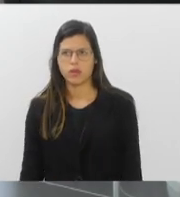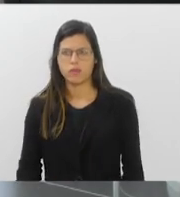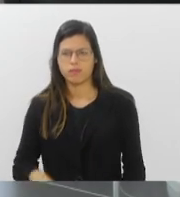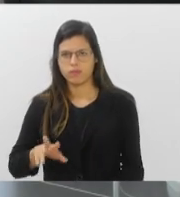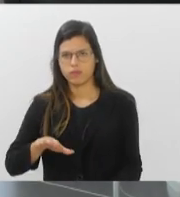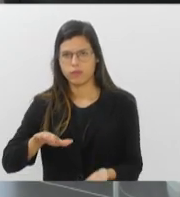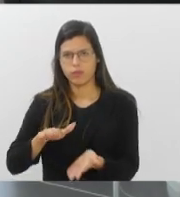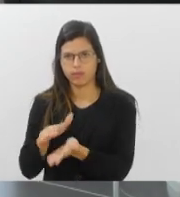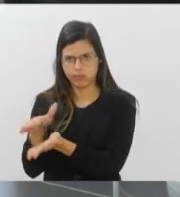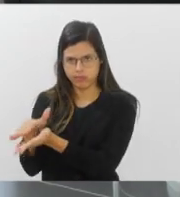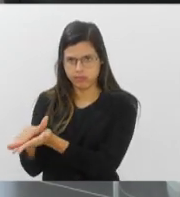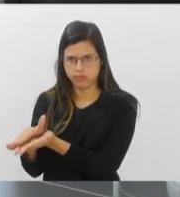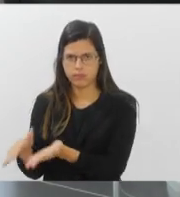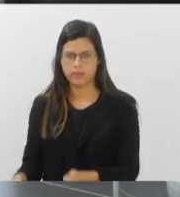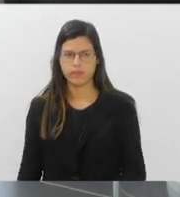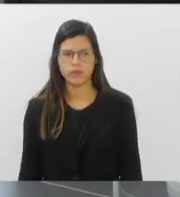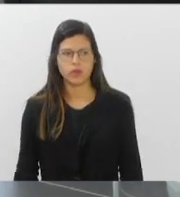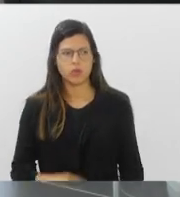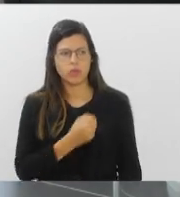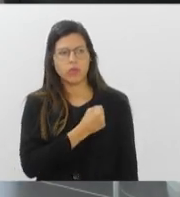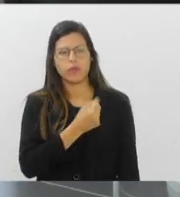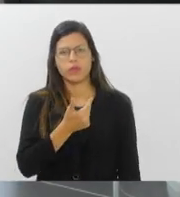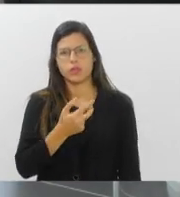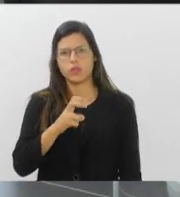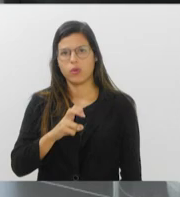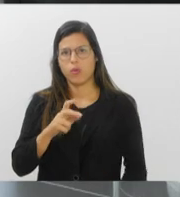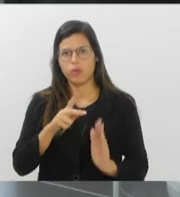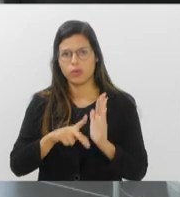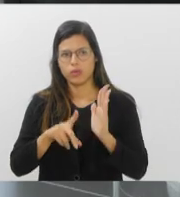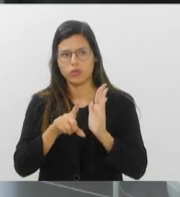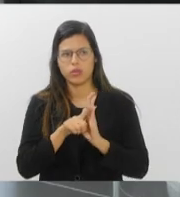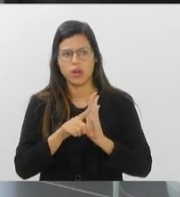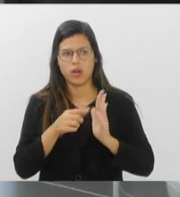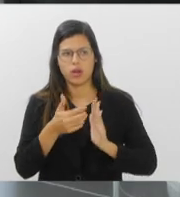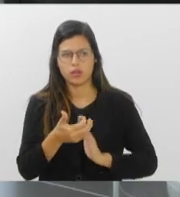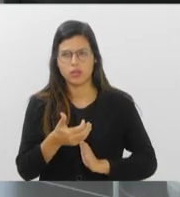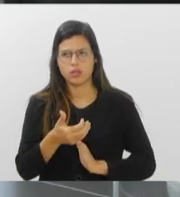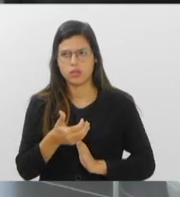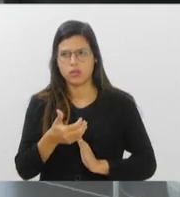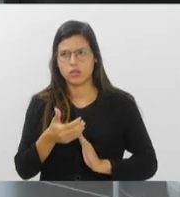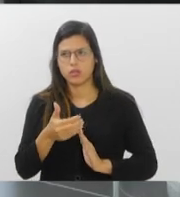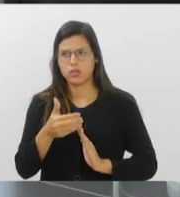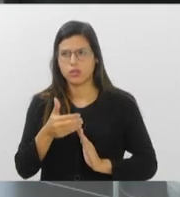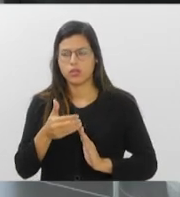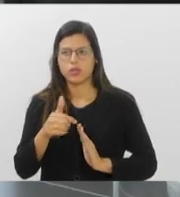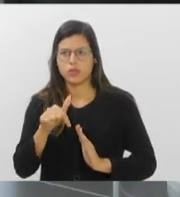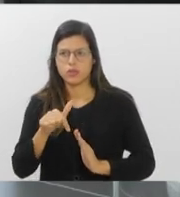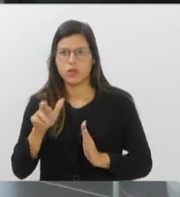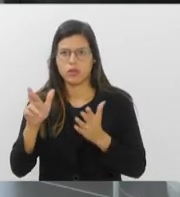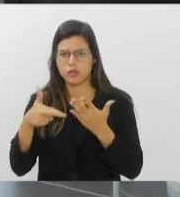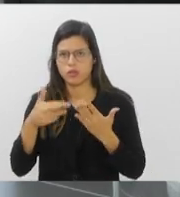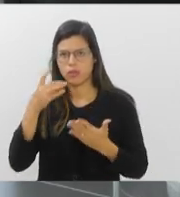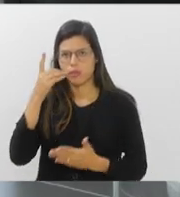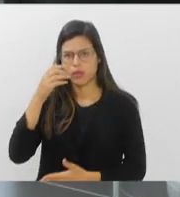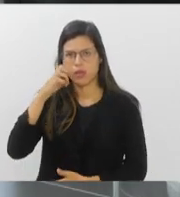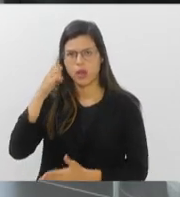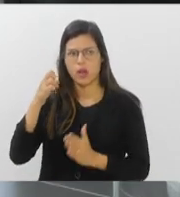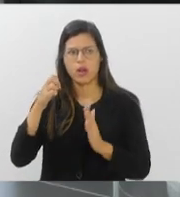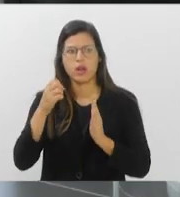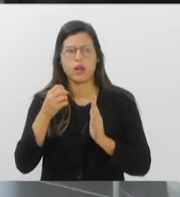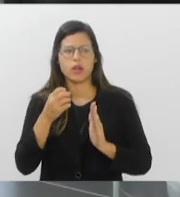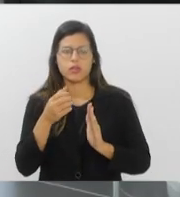anexado. 25 da pauta. Projetos de relatoria da deputada Élica Takimoto é o projeto de